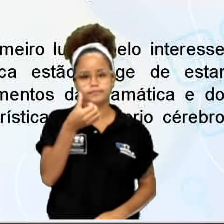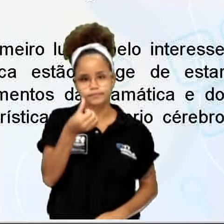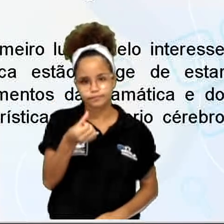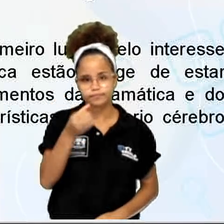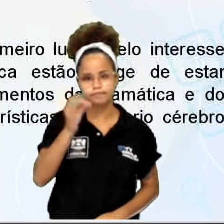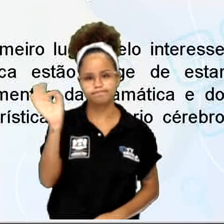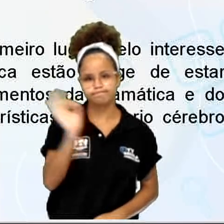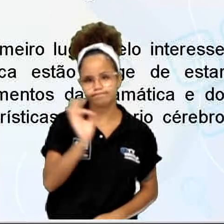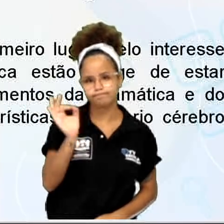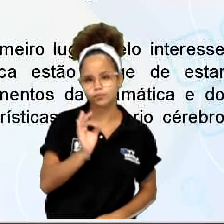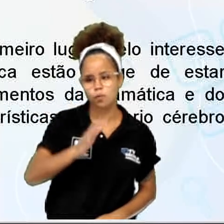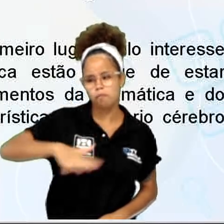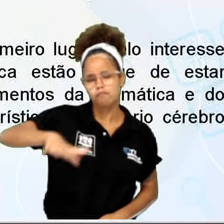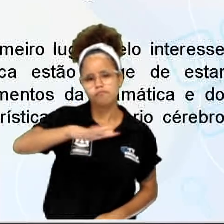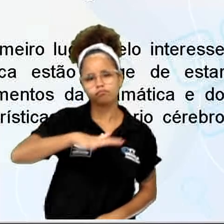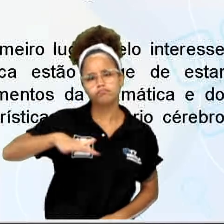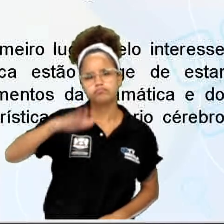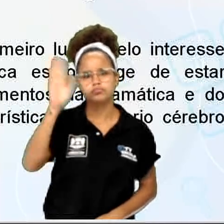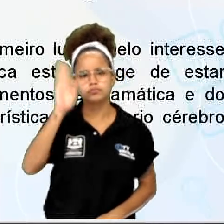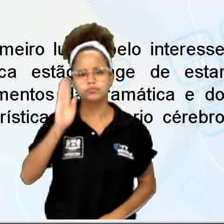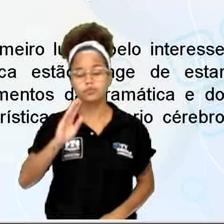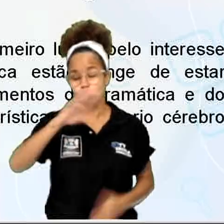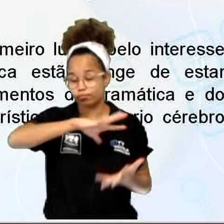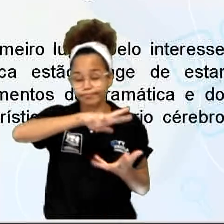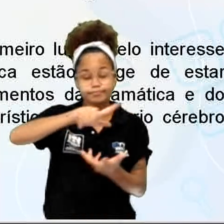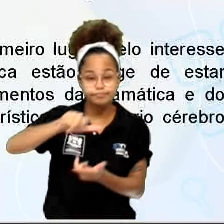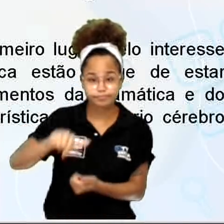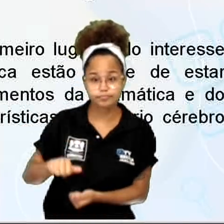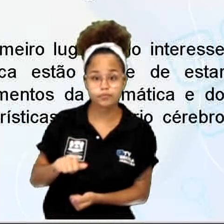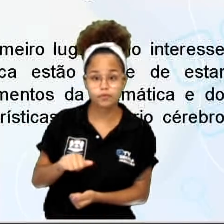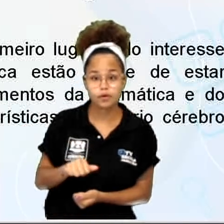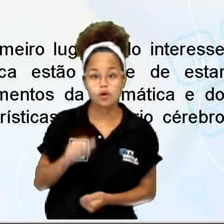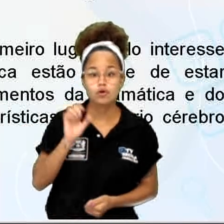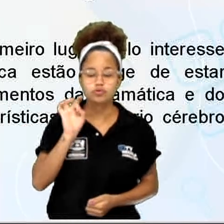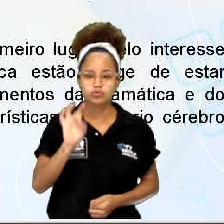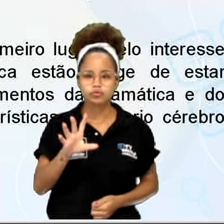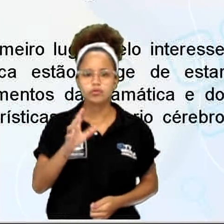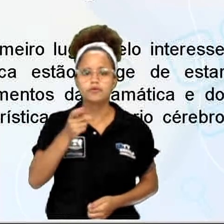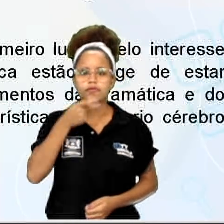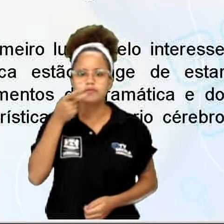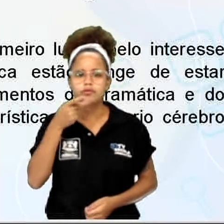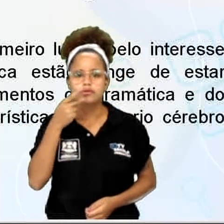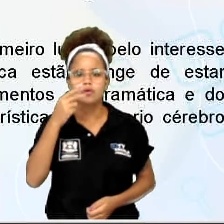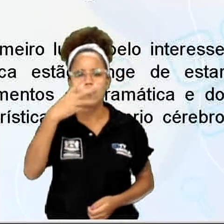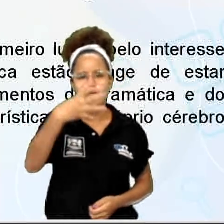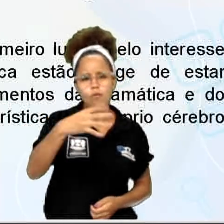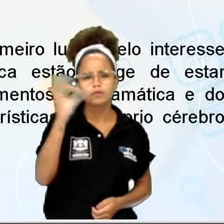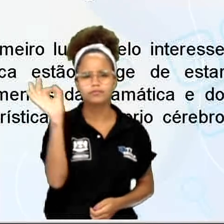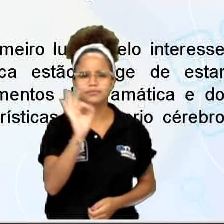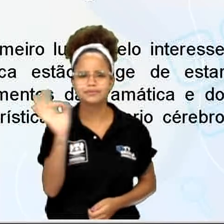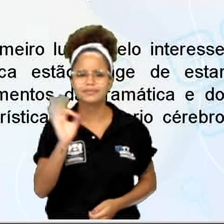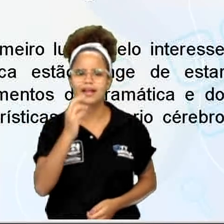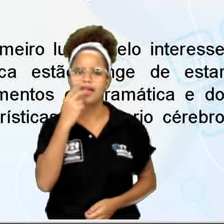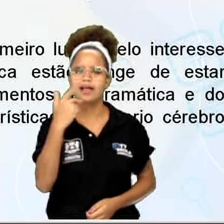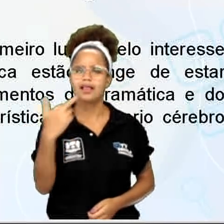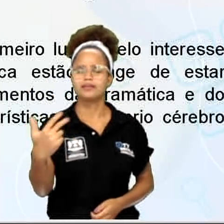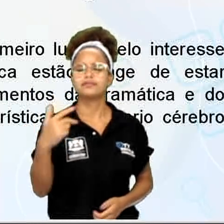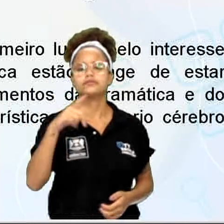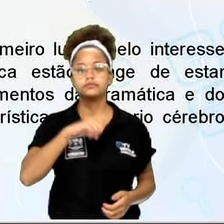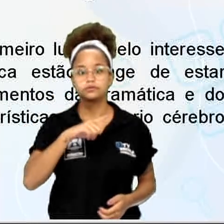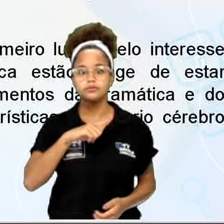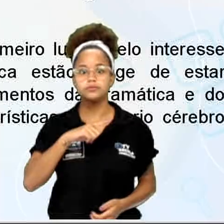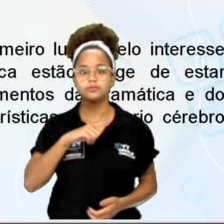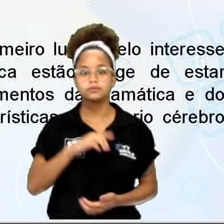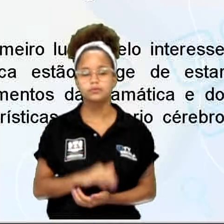mundial falam só 4% das línguas existentes. E apenas 4% da